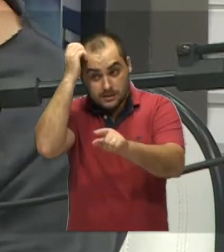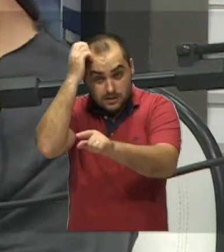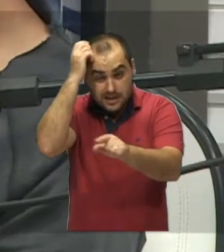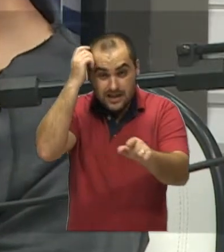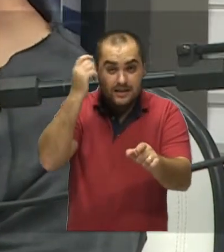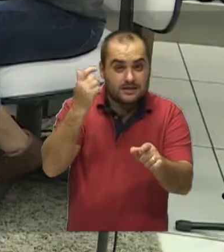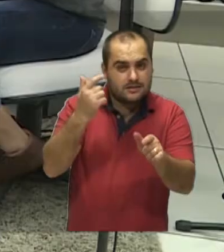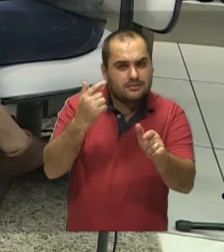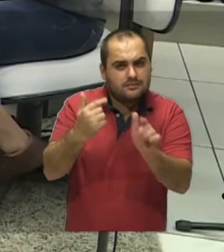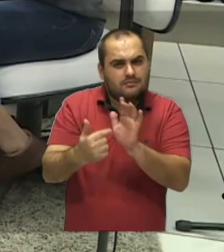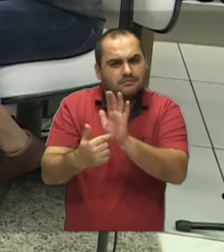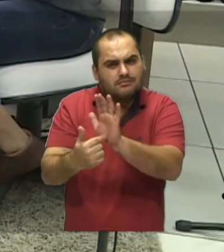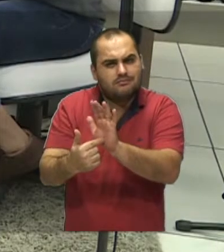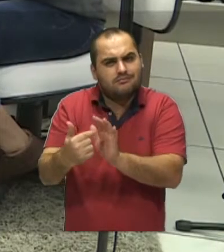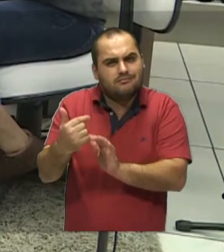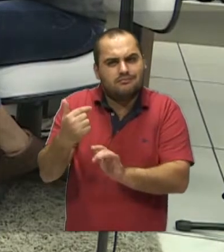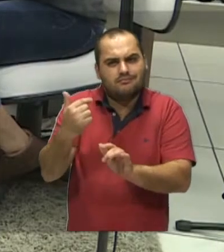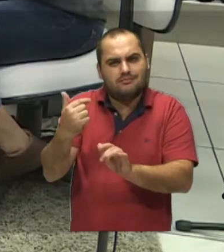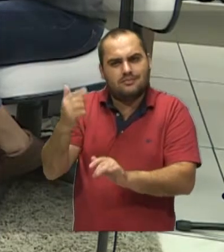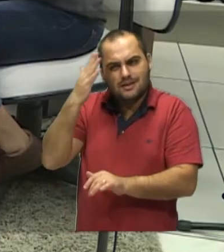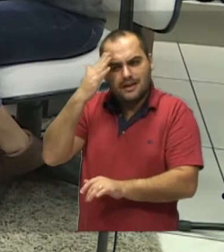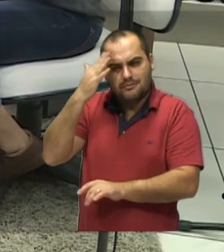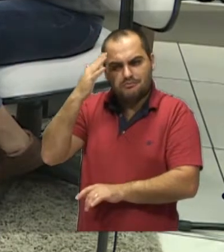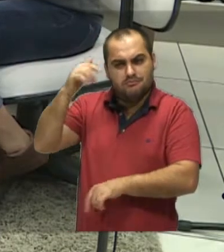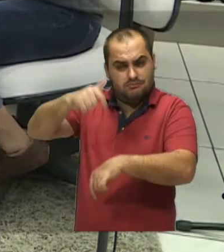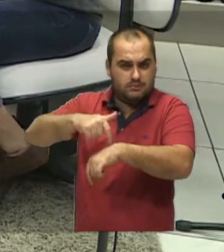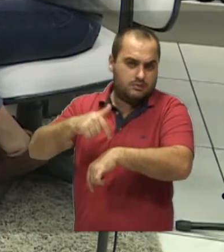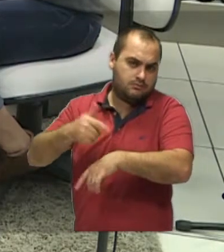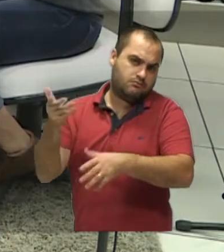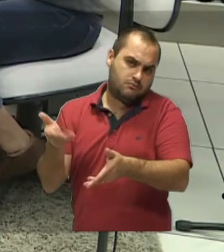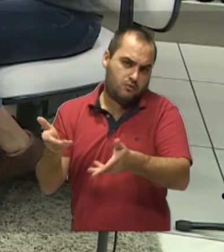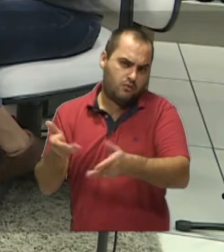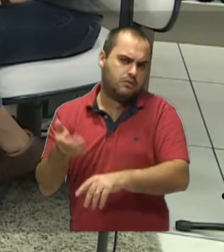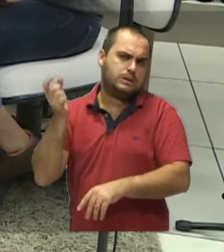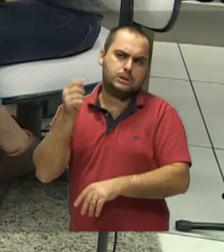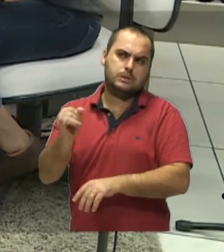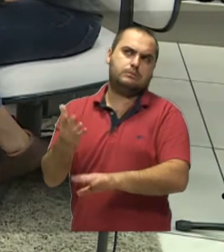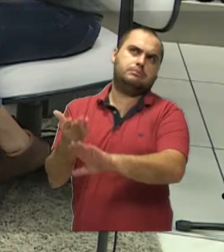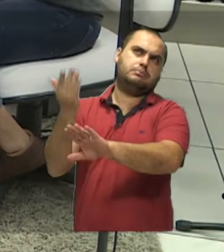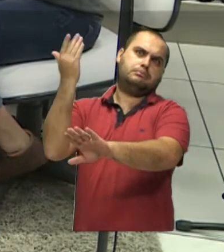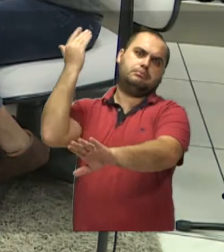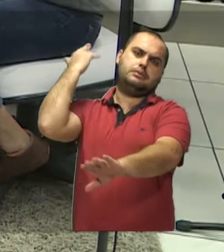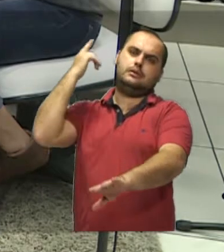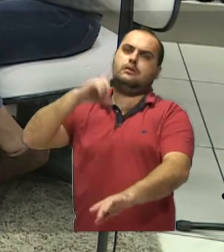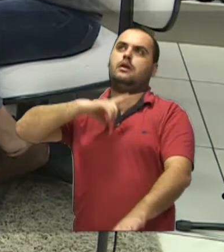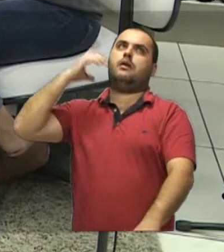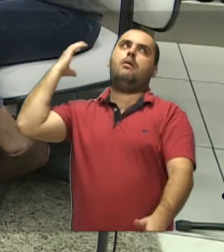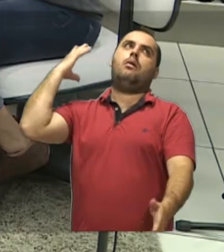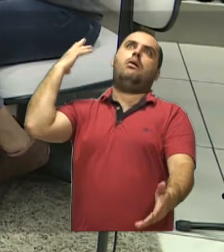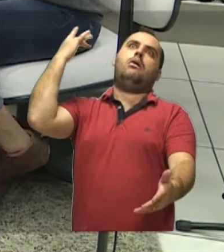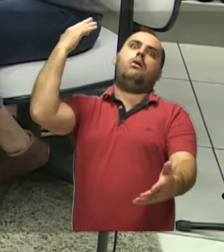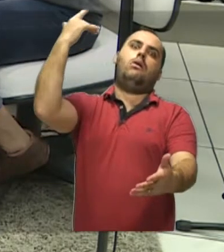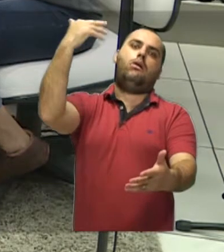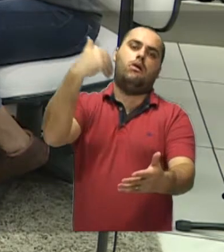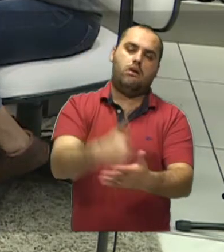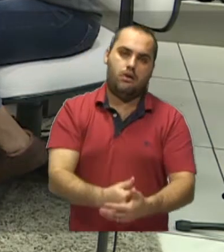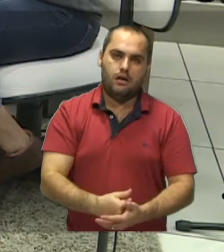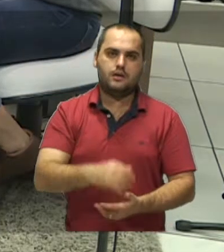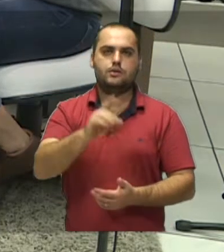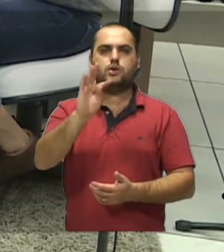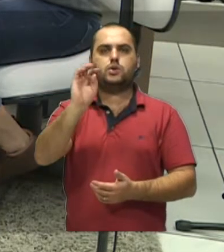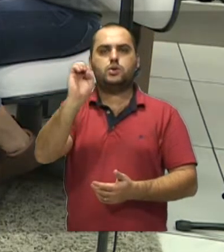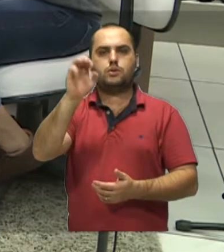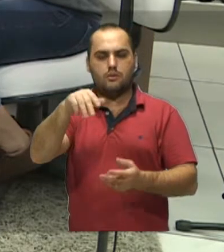Porque se a gente for falar das coisas mais antigas, tem muita coisa, né? O trabalho do Tom Jobim,